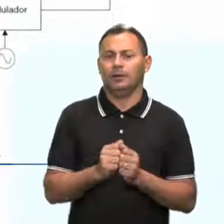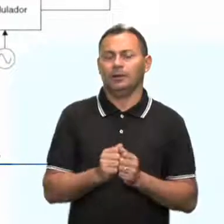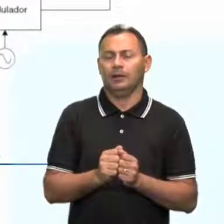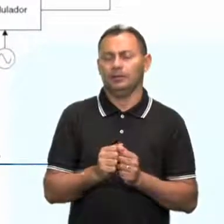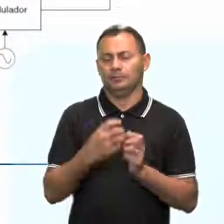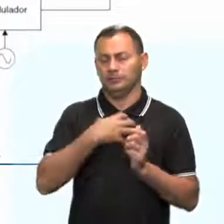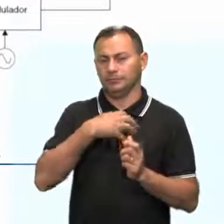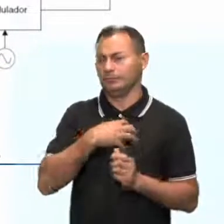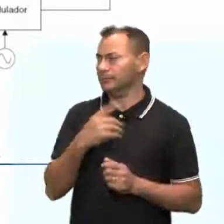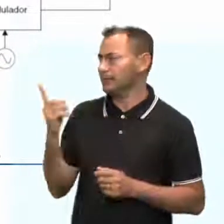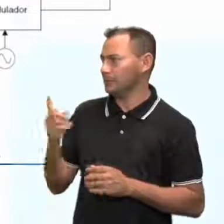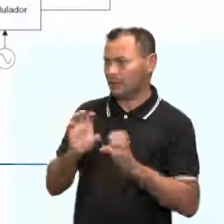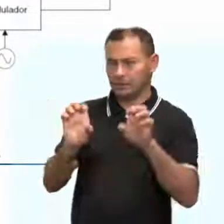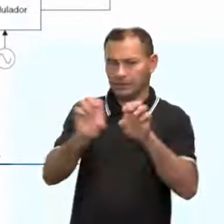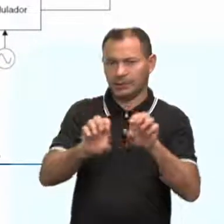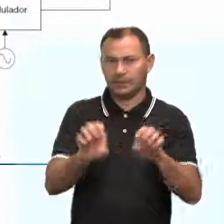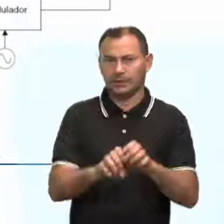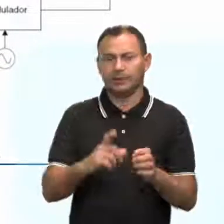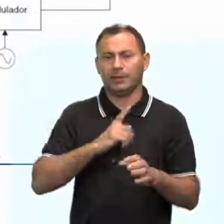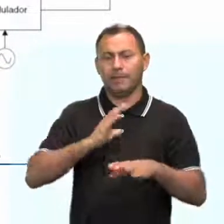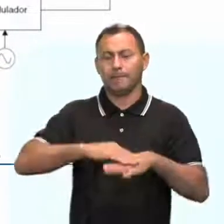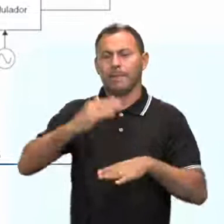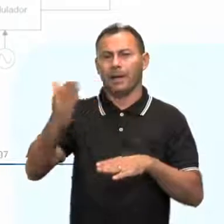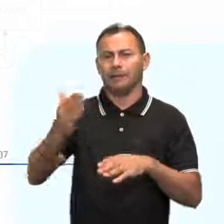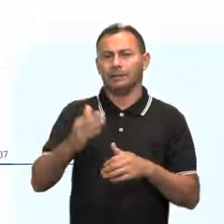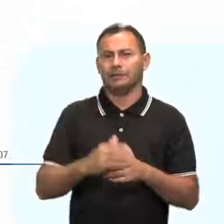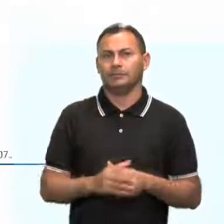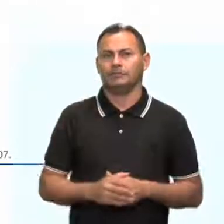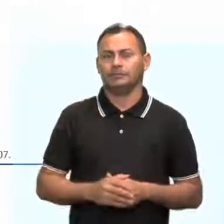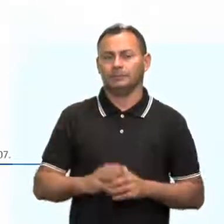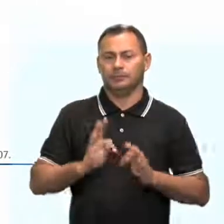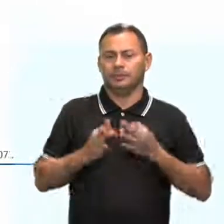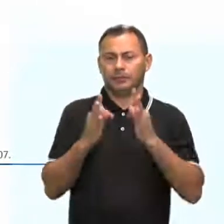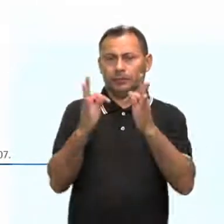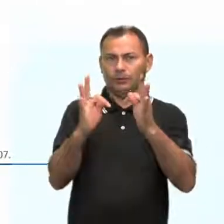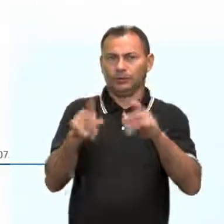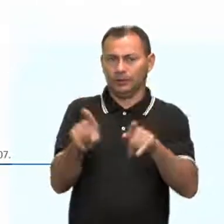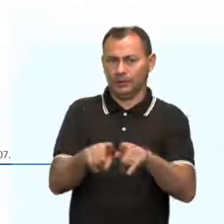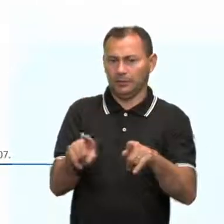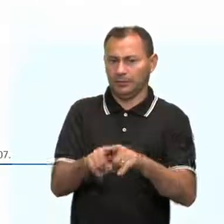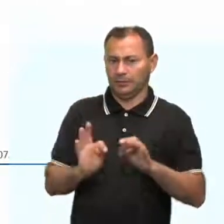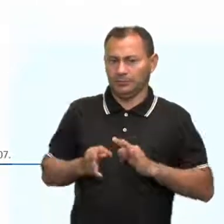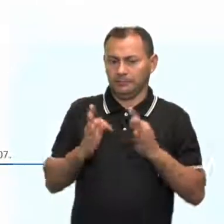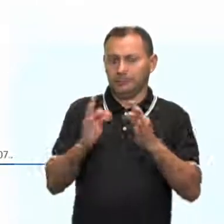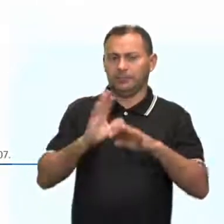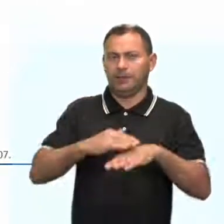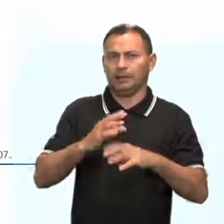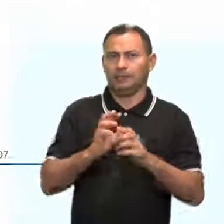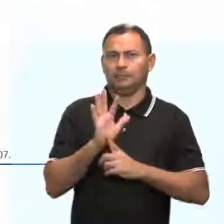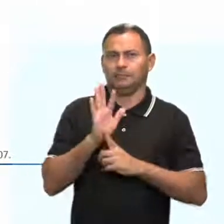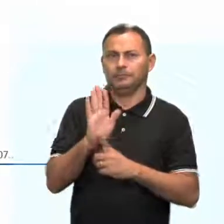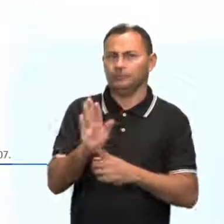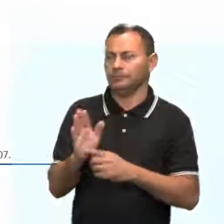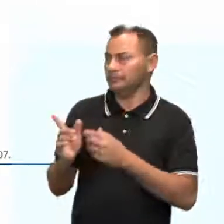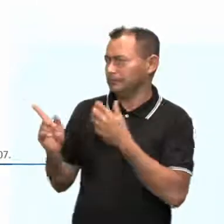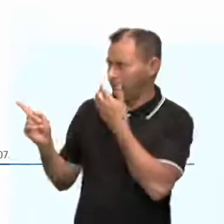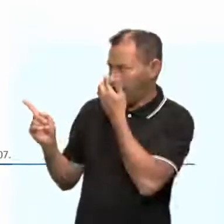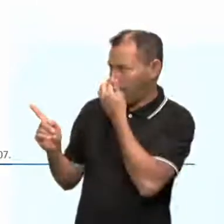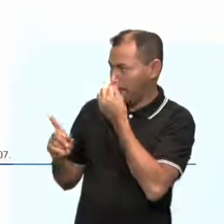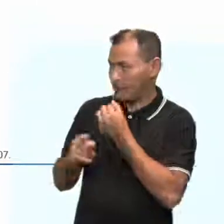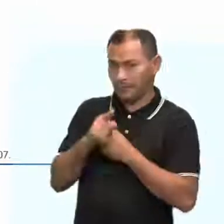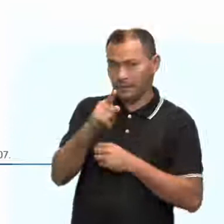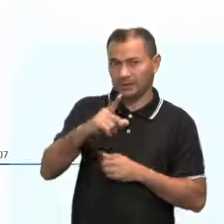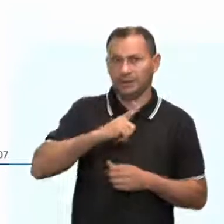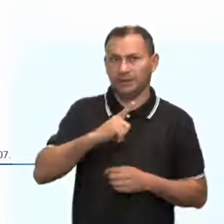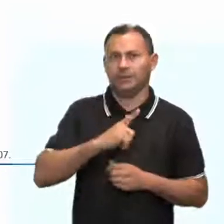essa cara, com esse esquema. Existe mais uma tecnologia também, mais uma representação. Aqui você